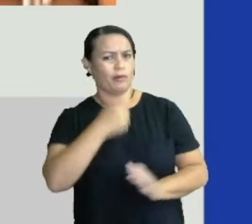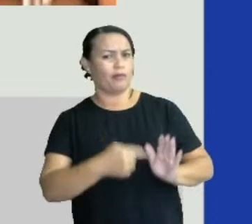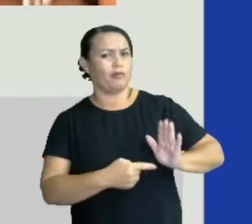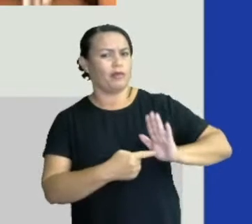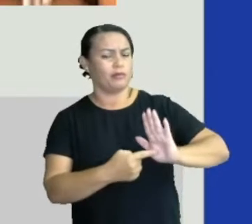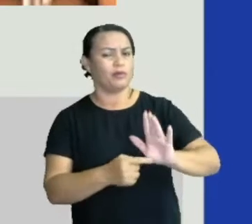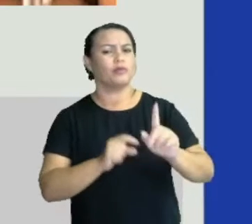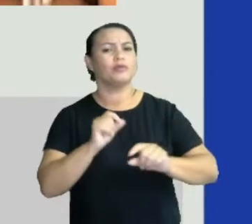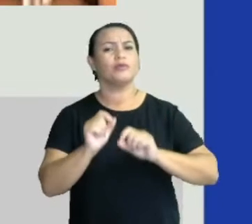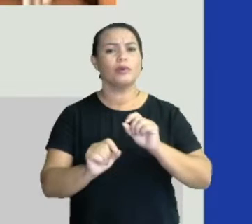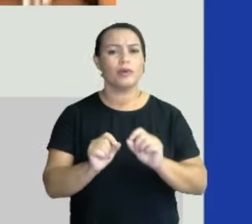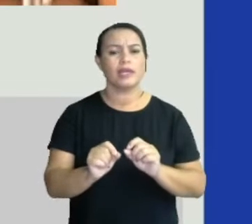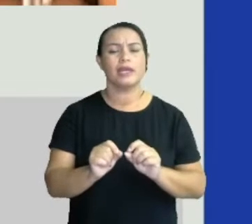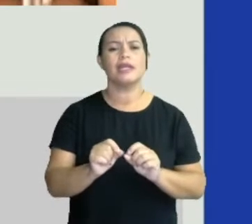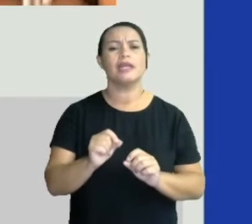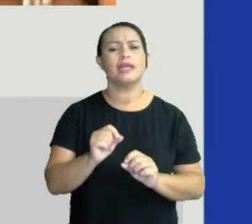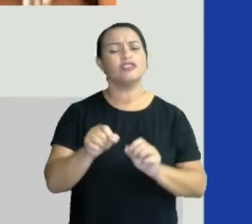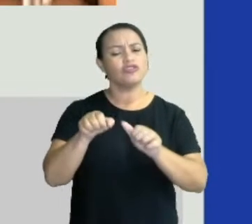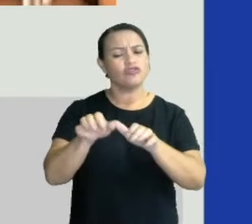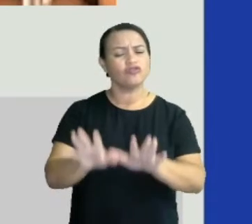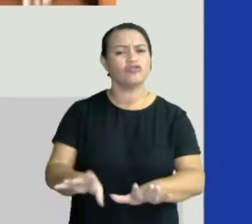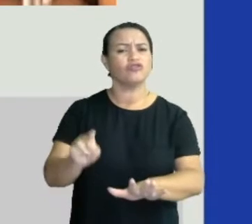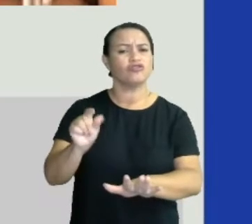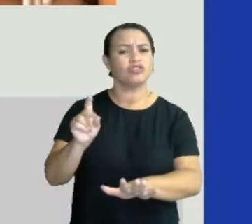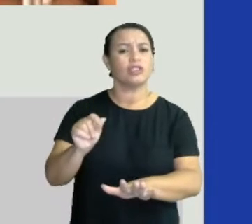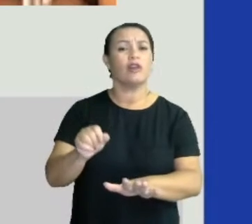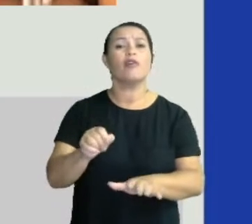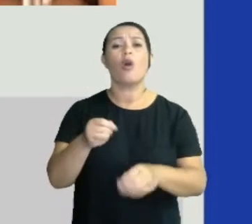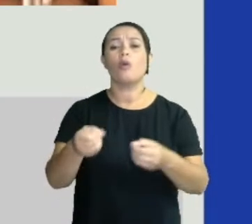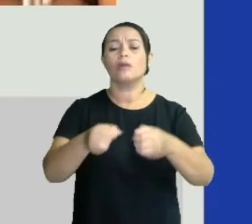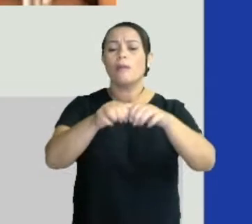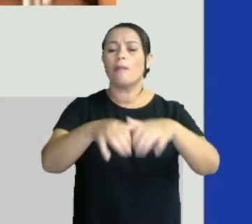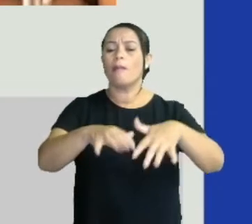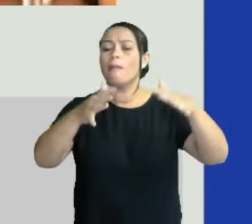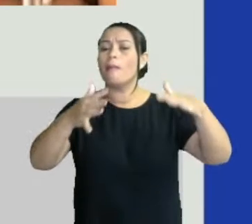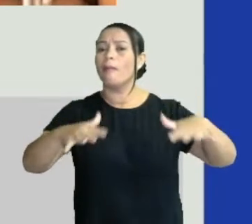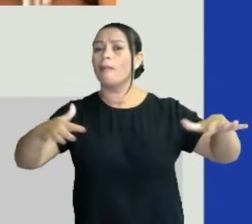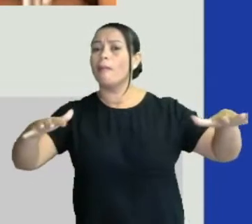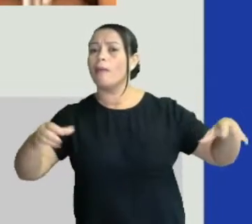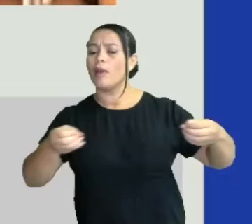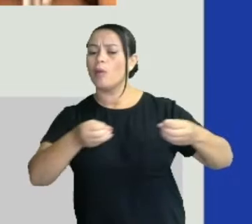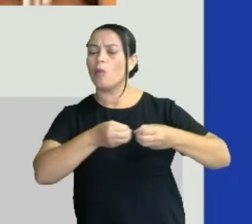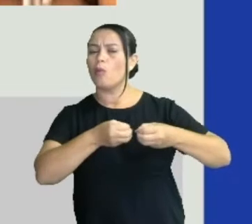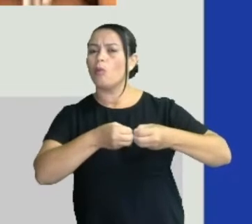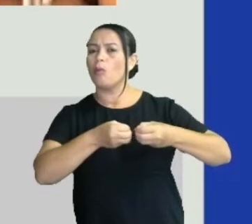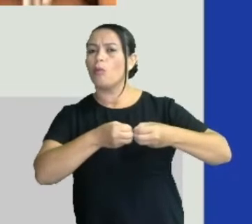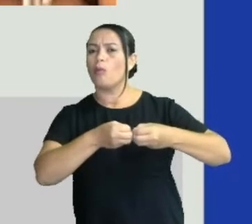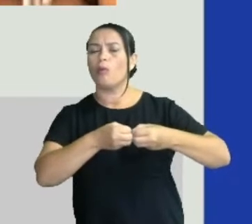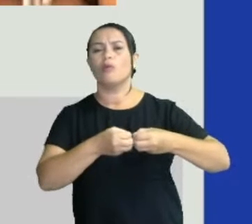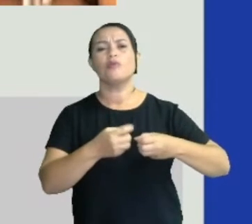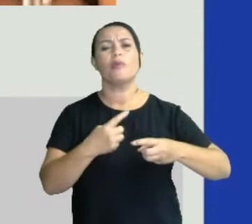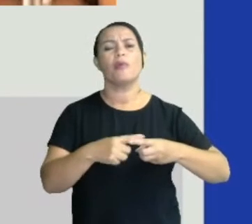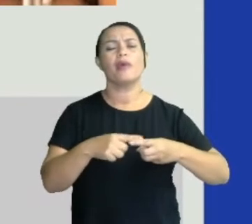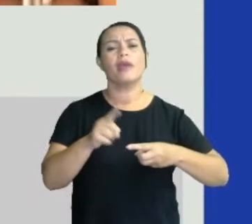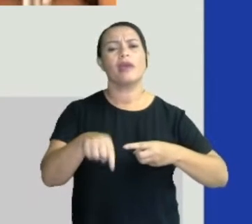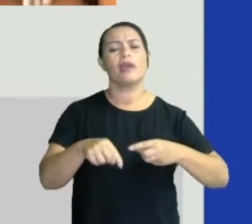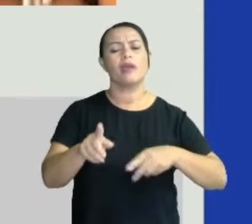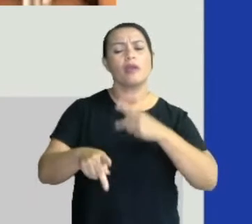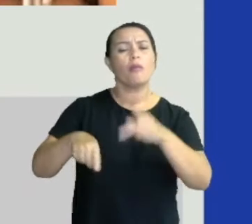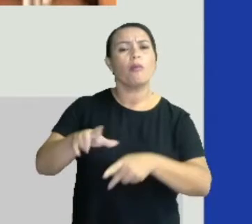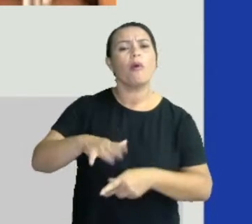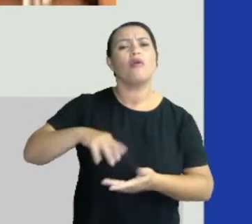eles ocupavam boa parte do litoral e eram